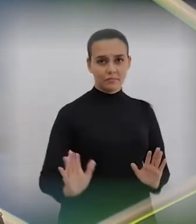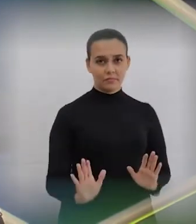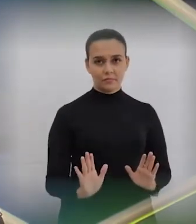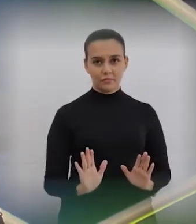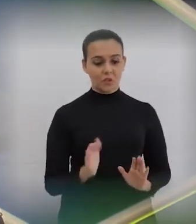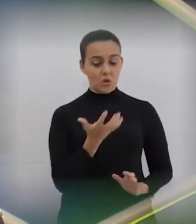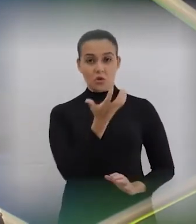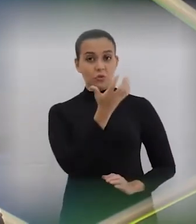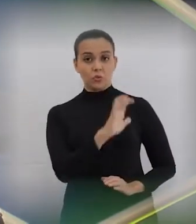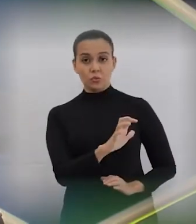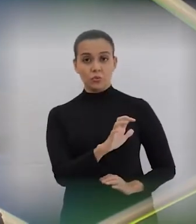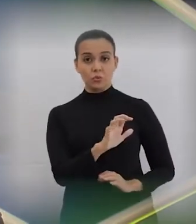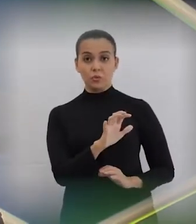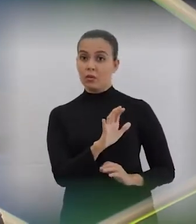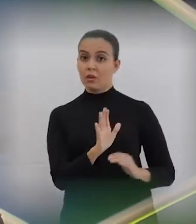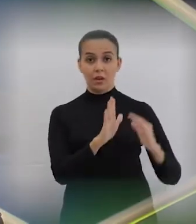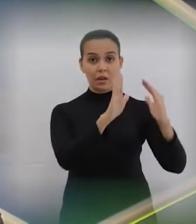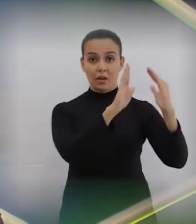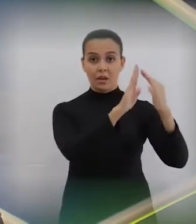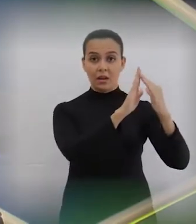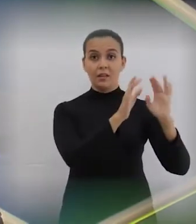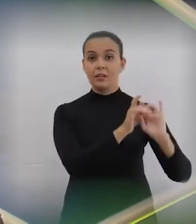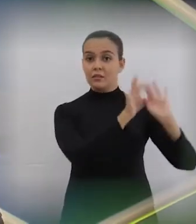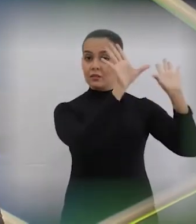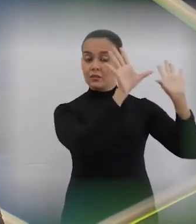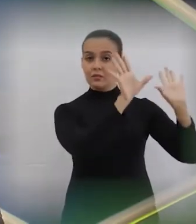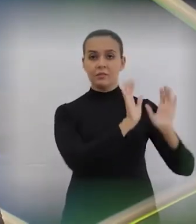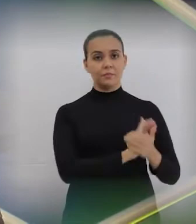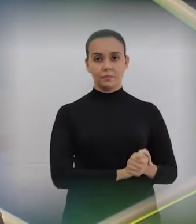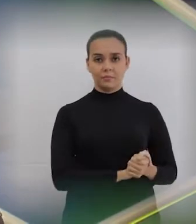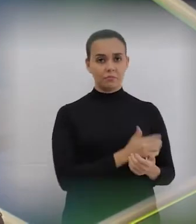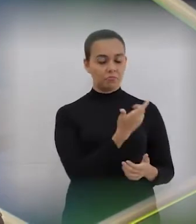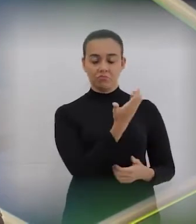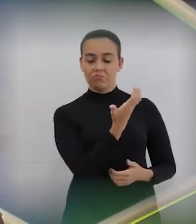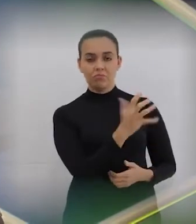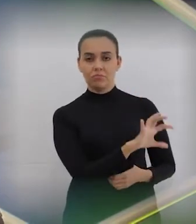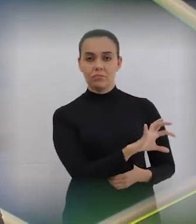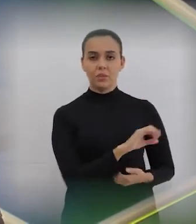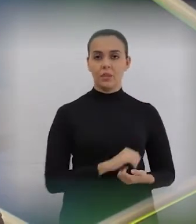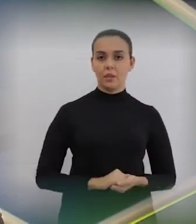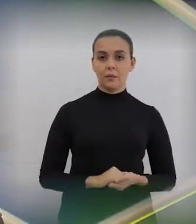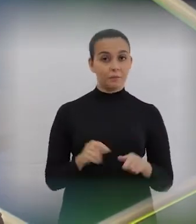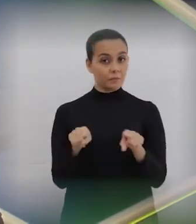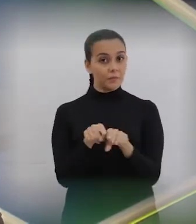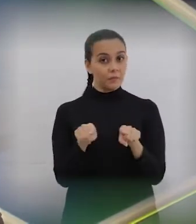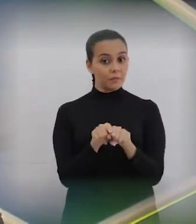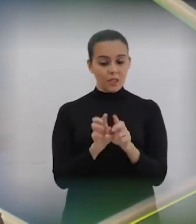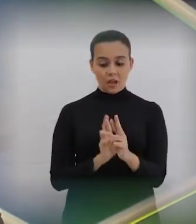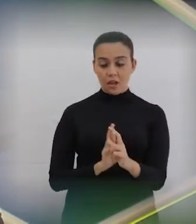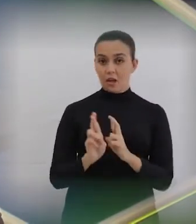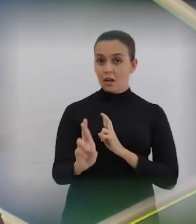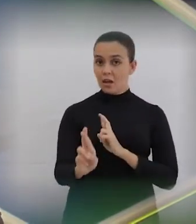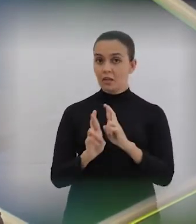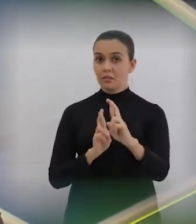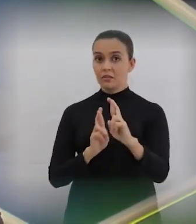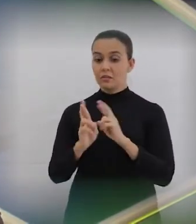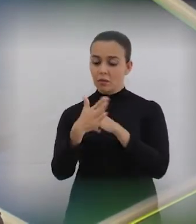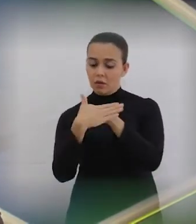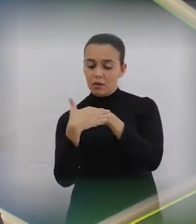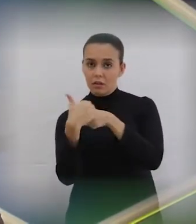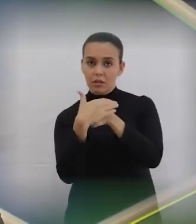estendem anos e anos, não querem sair de casa de jeito nenhum, diminuição das